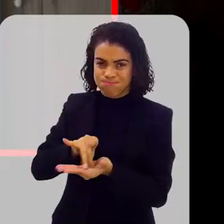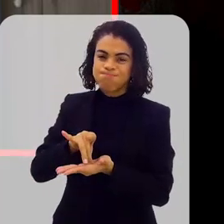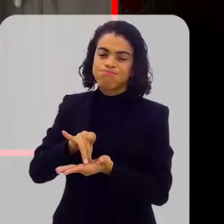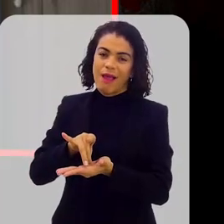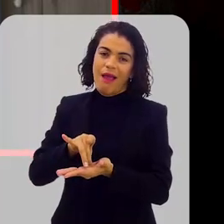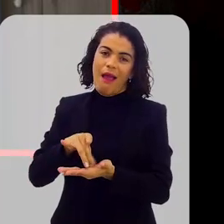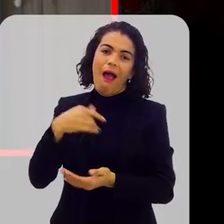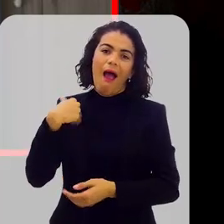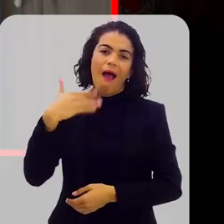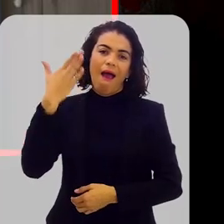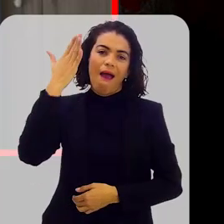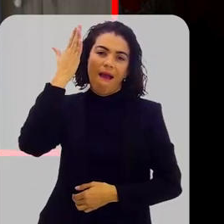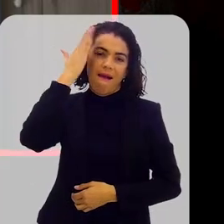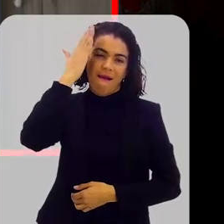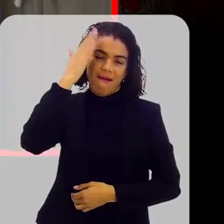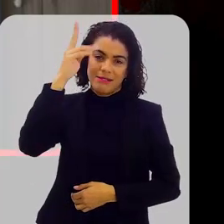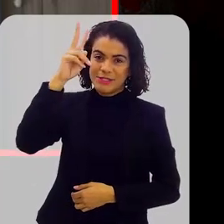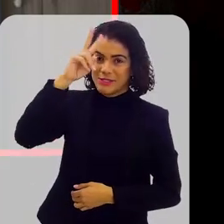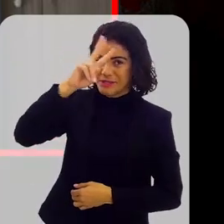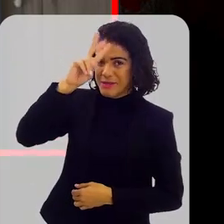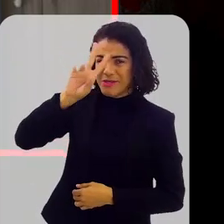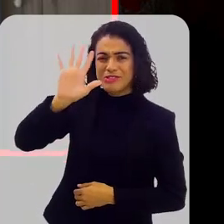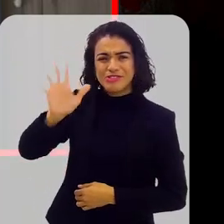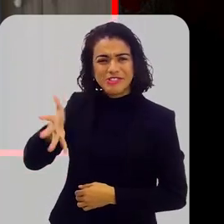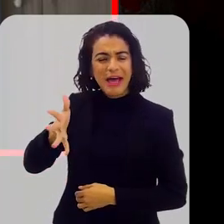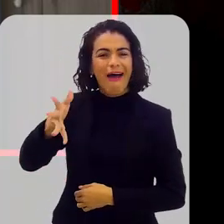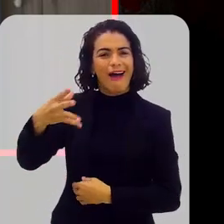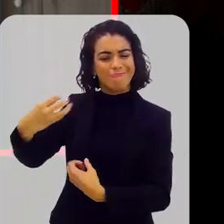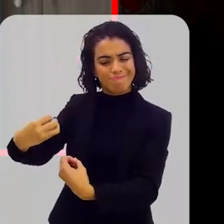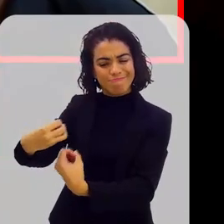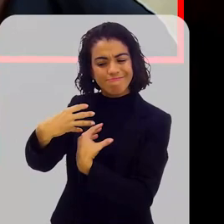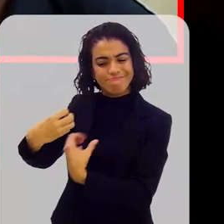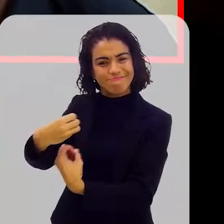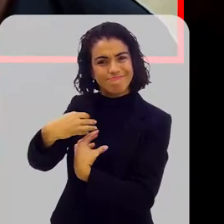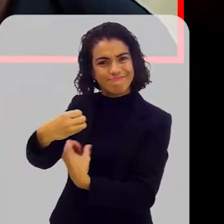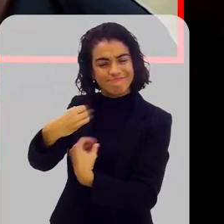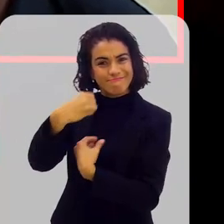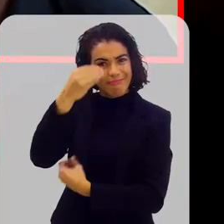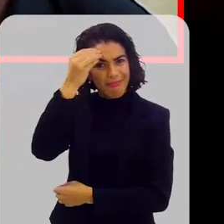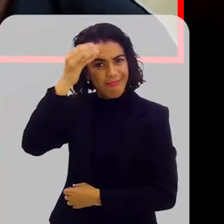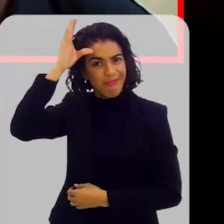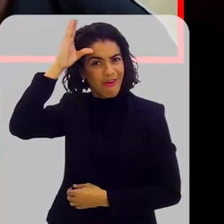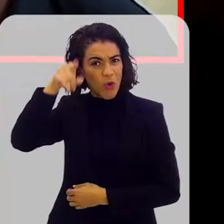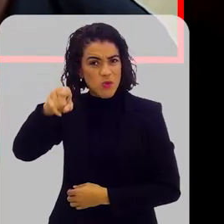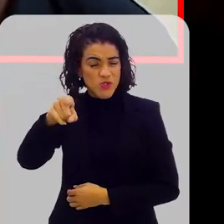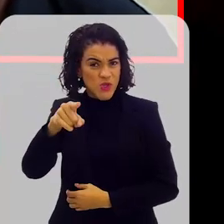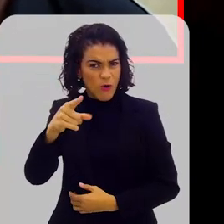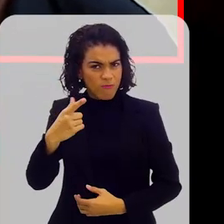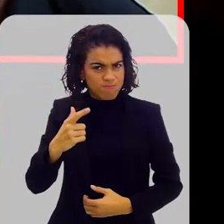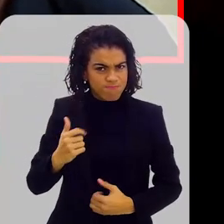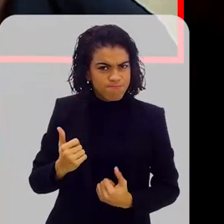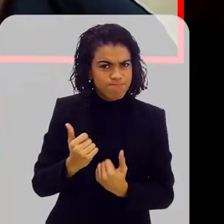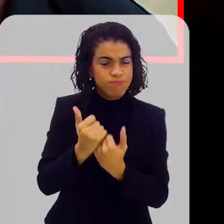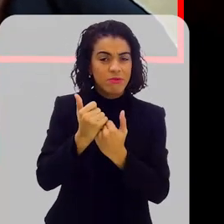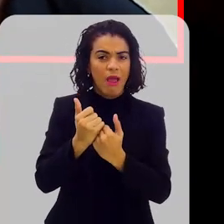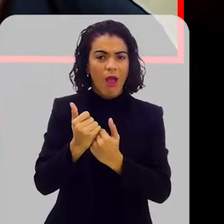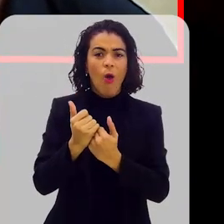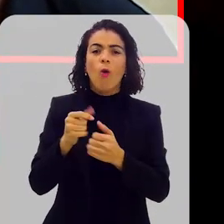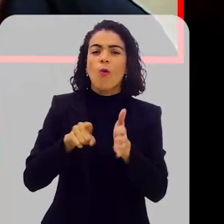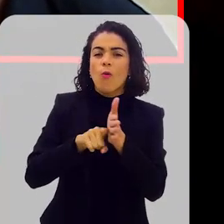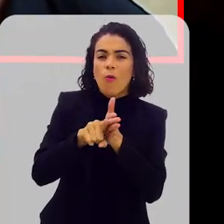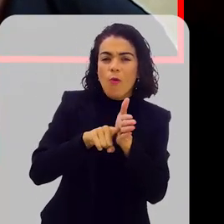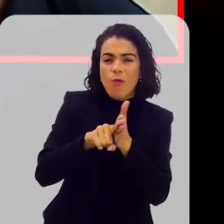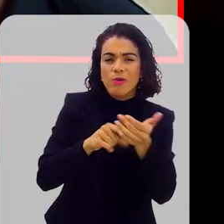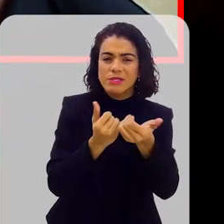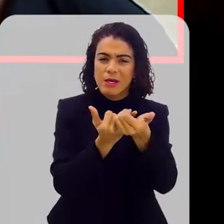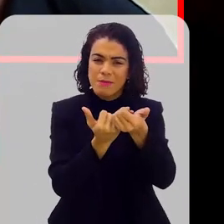uma afirmação, onde a gente depreende do que o senhor já nos está educando aqui, que o senhor é fortemente a favor